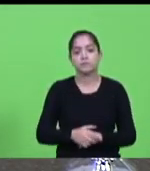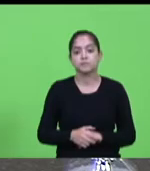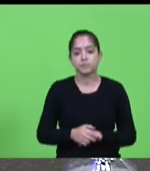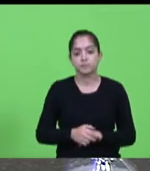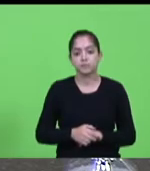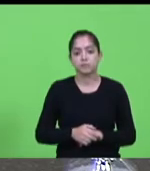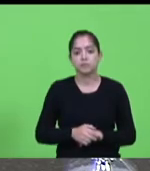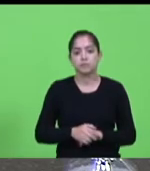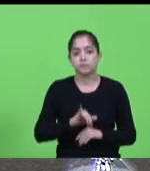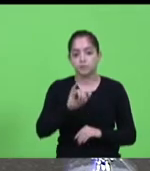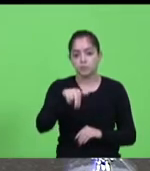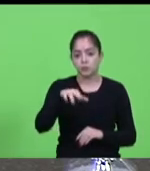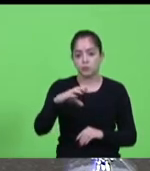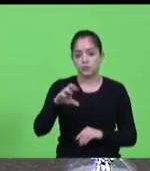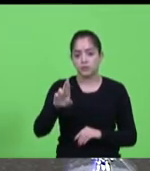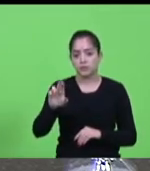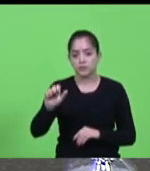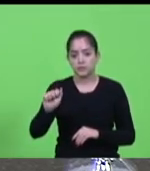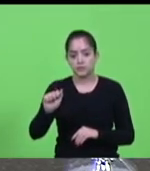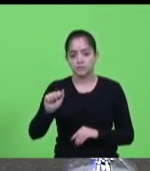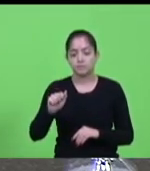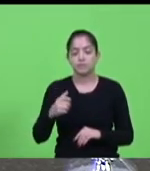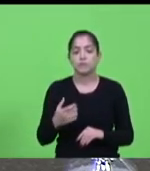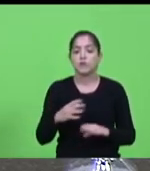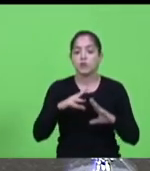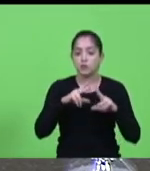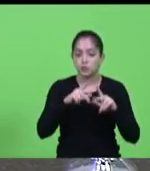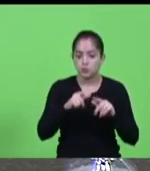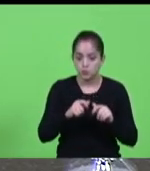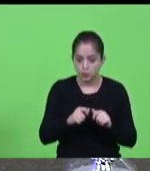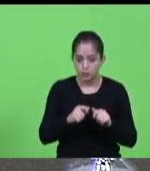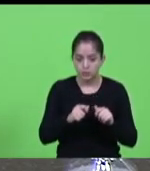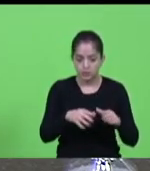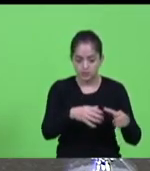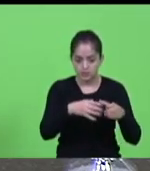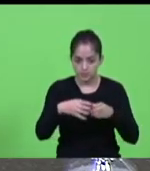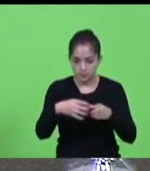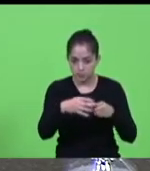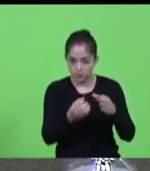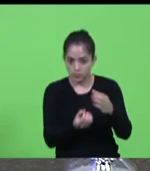INCRA. Caso todos esses pequenos agricultores